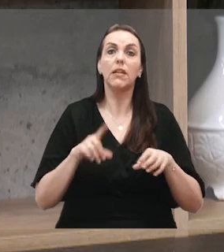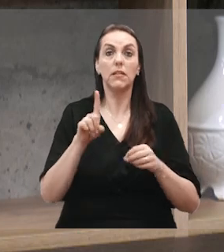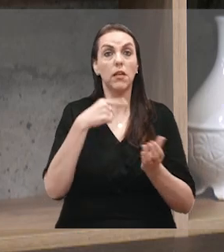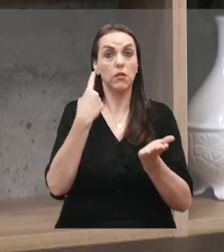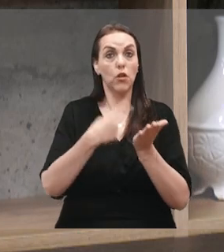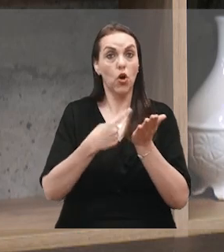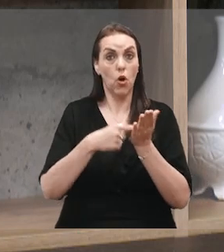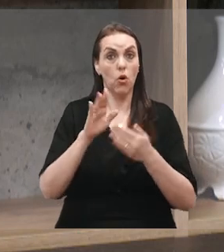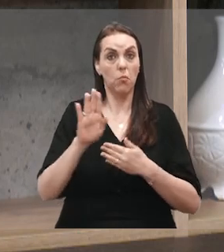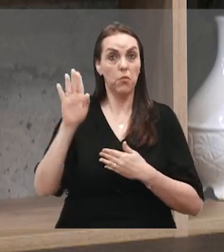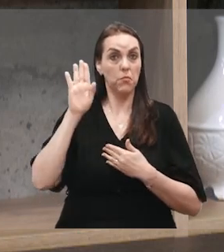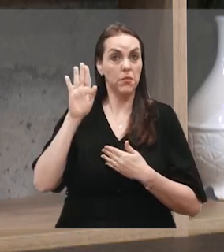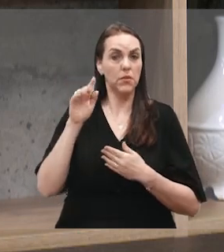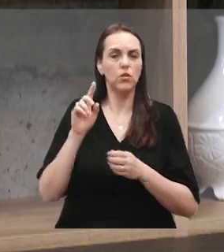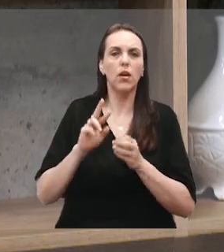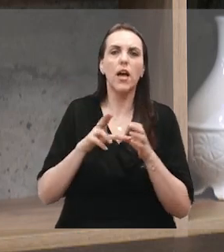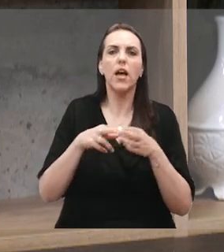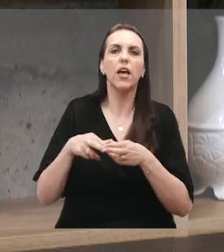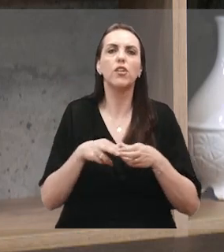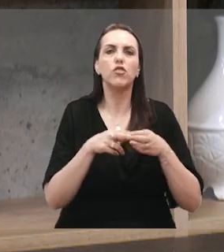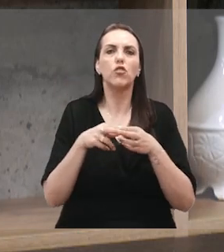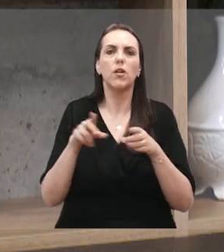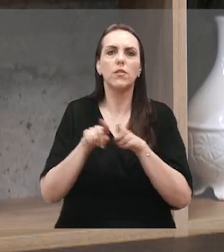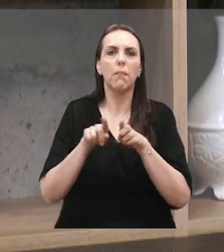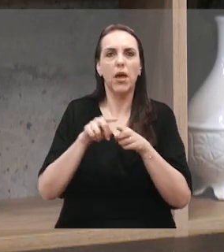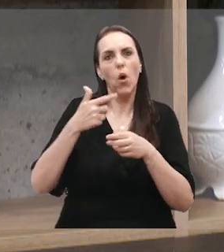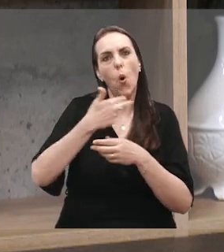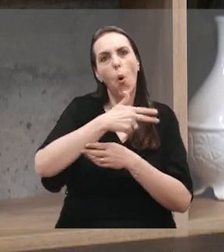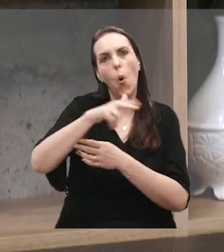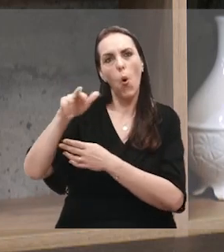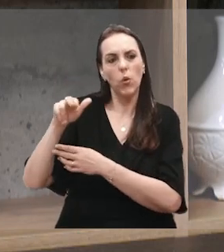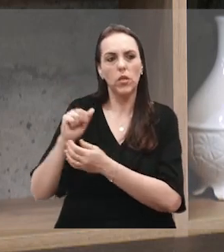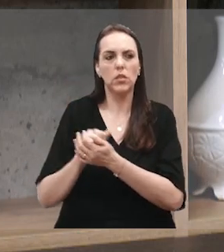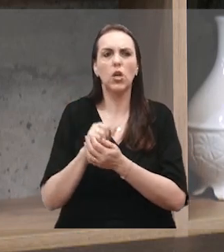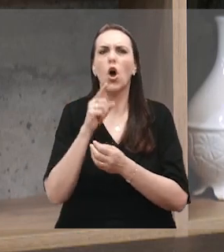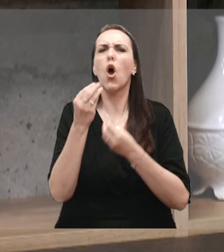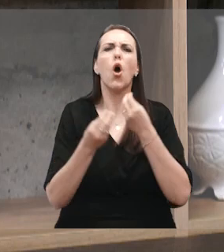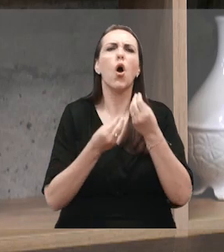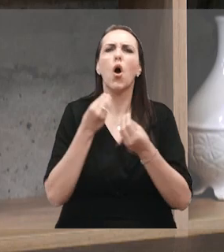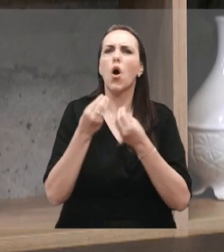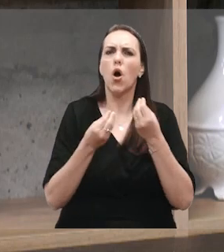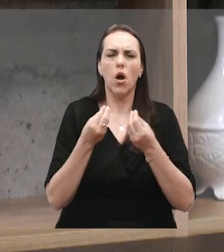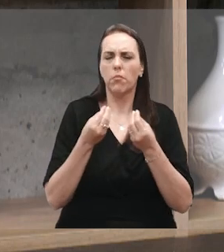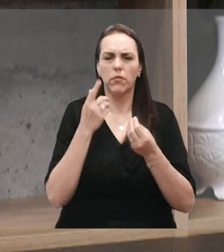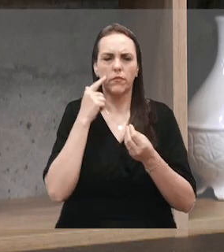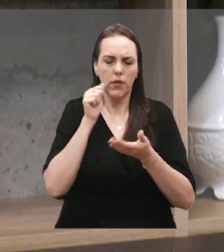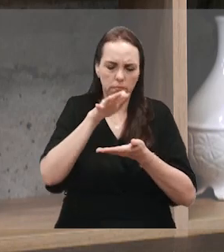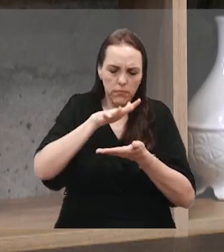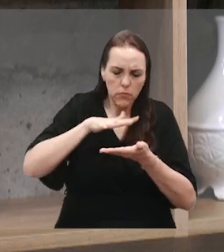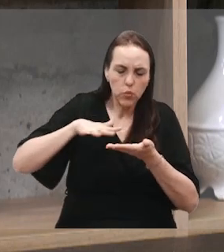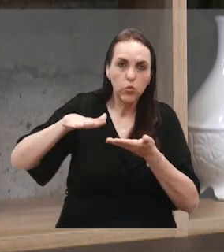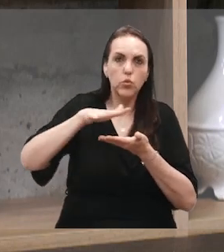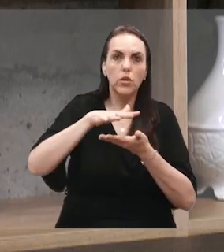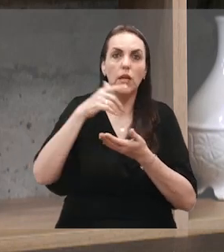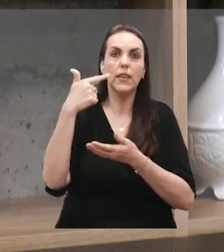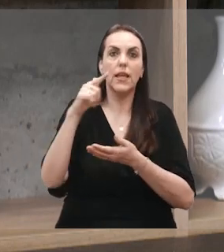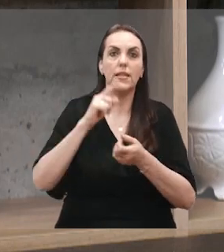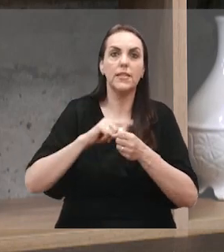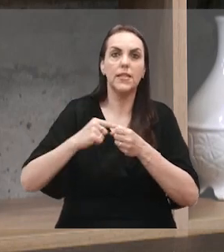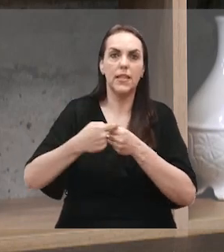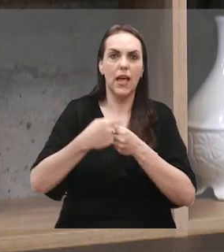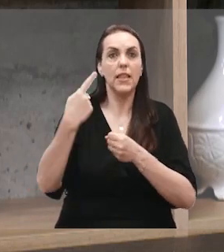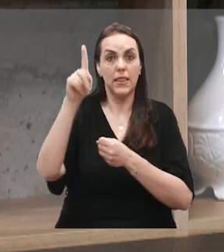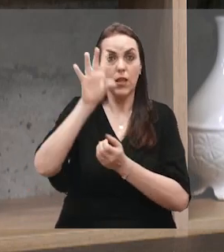outras regiões. Como é que a senhora tem verificado num mapeamento da cidade? Imagino que o seu gabinete já tenha feito isso e a senhora